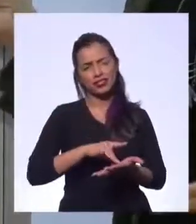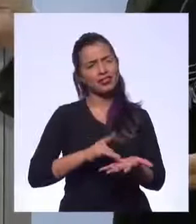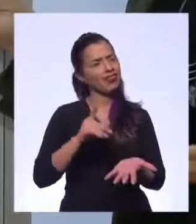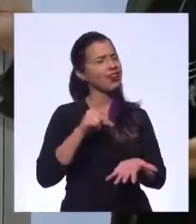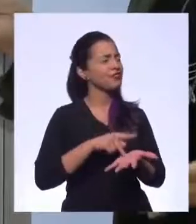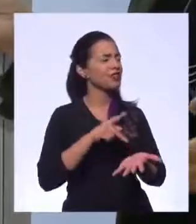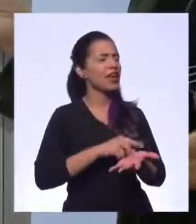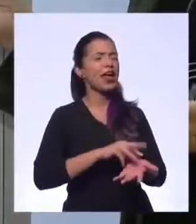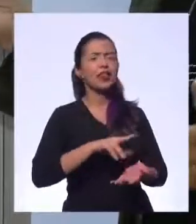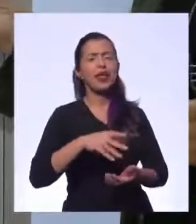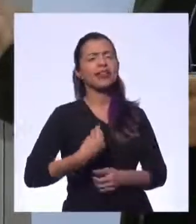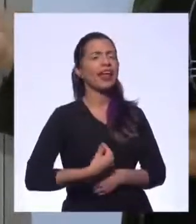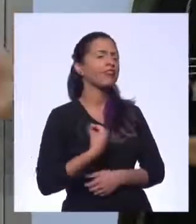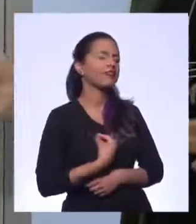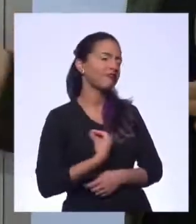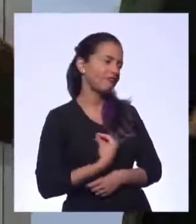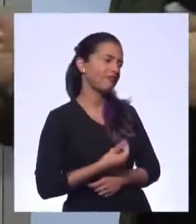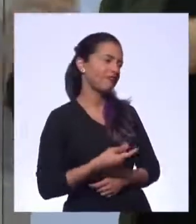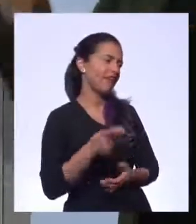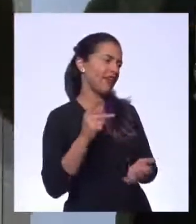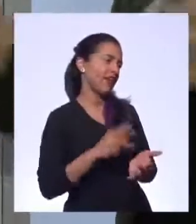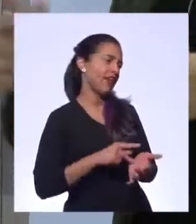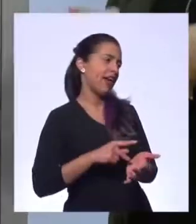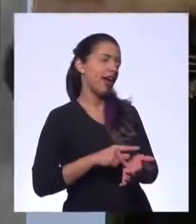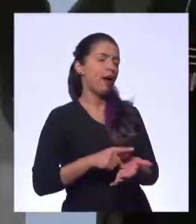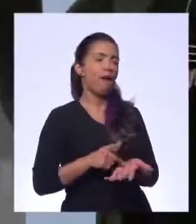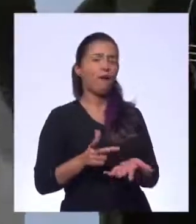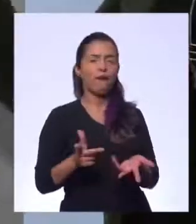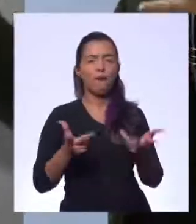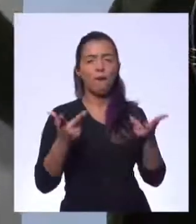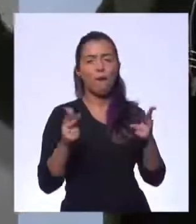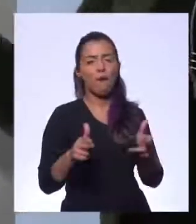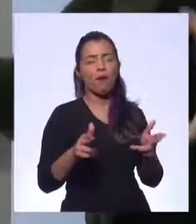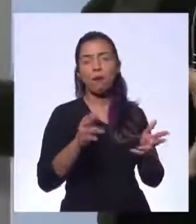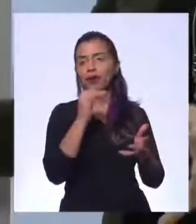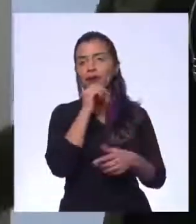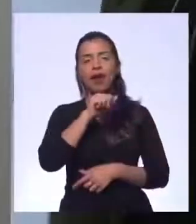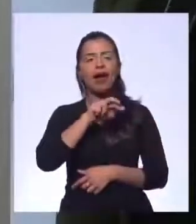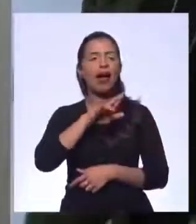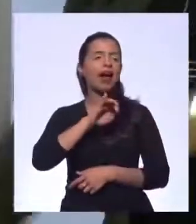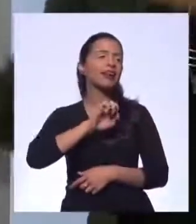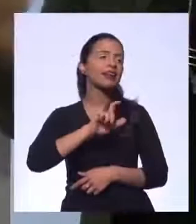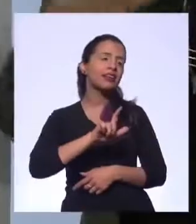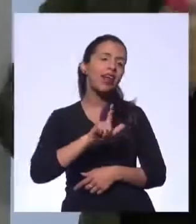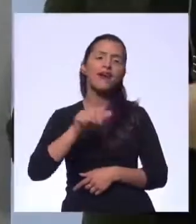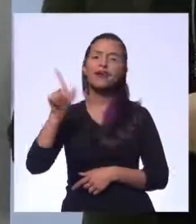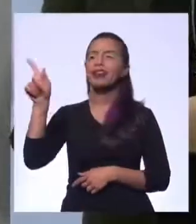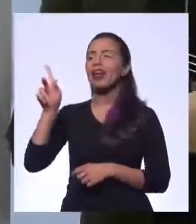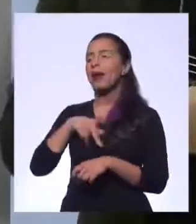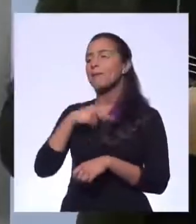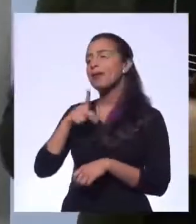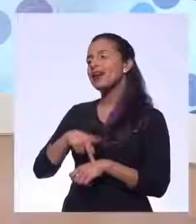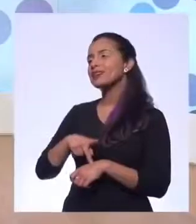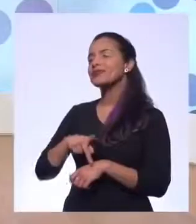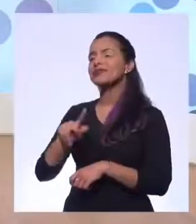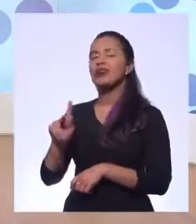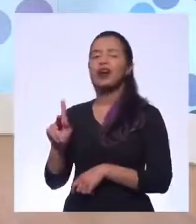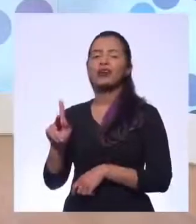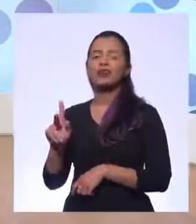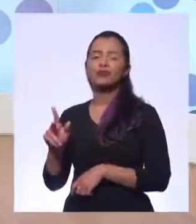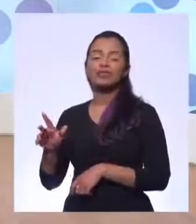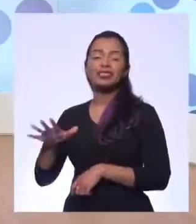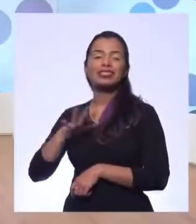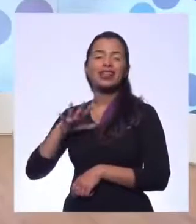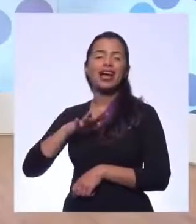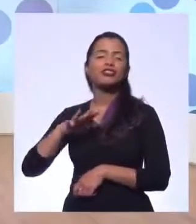nossa vida aqui, que a gente... a Ariel, que está lá em Hollywood, ela estava aqui no Brasil anteriormente, mas ela tem